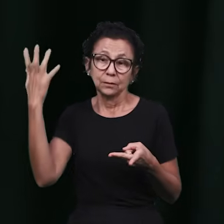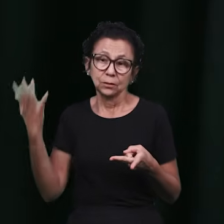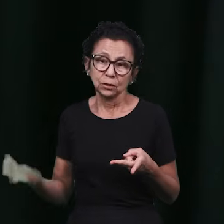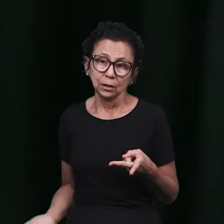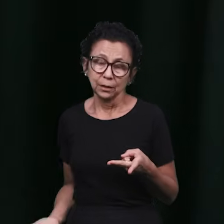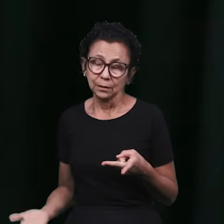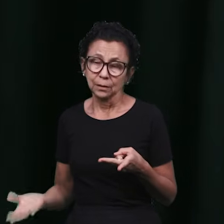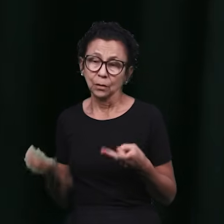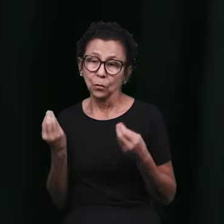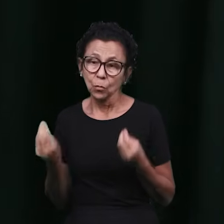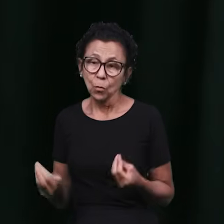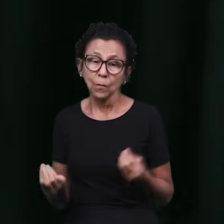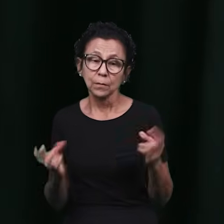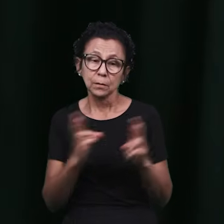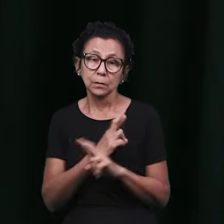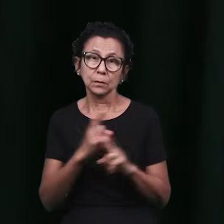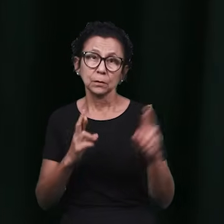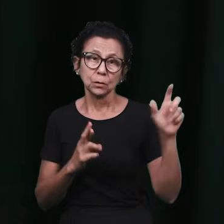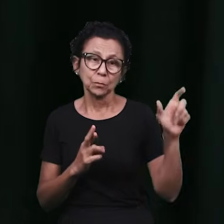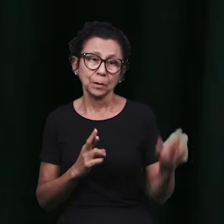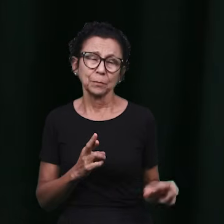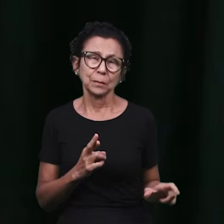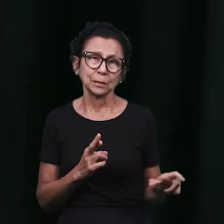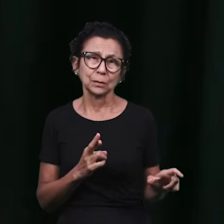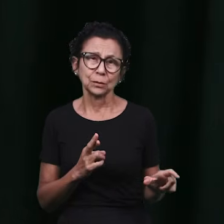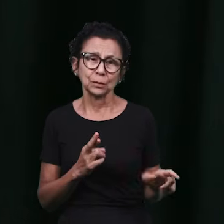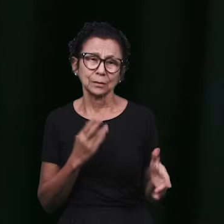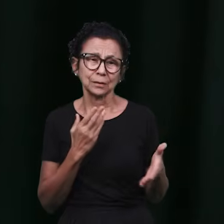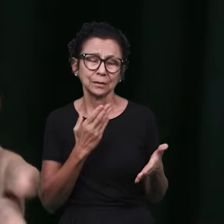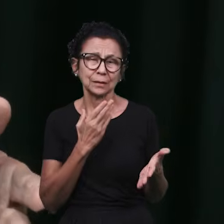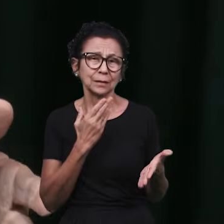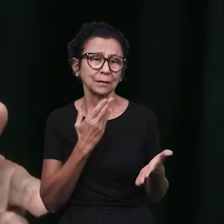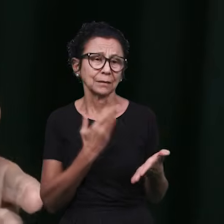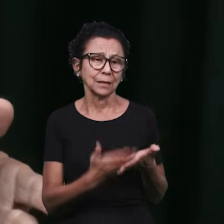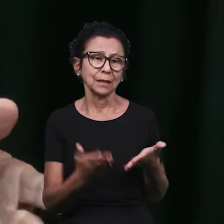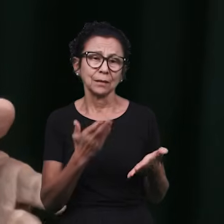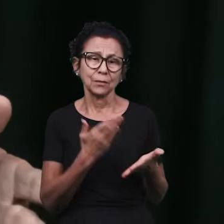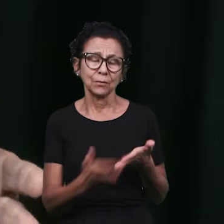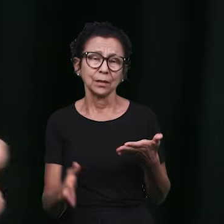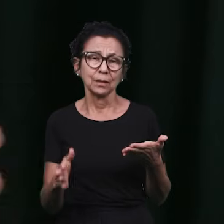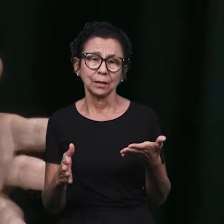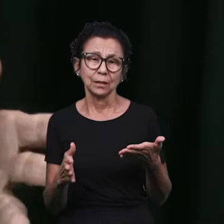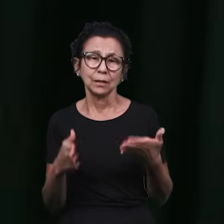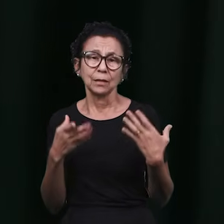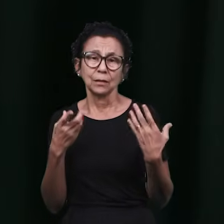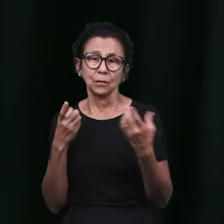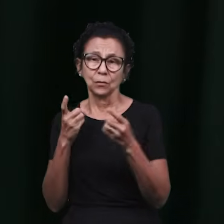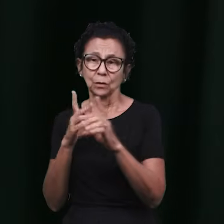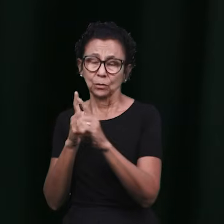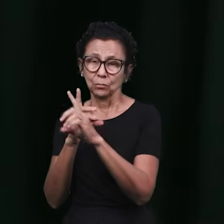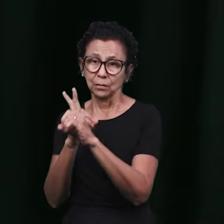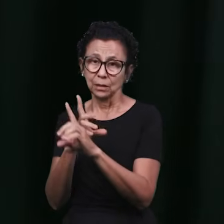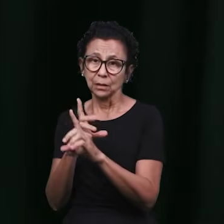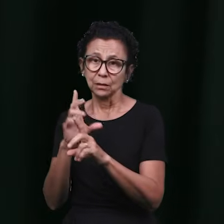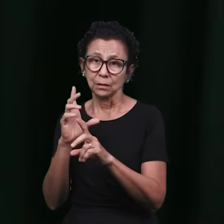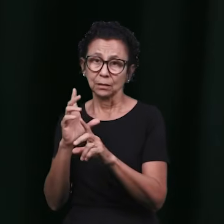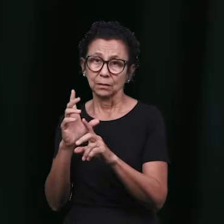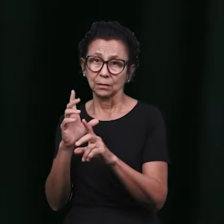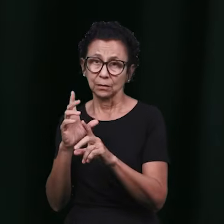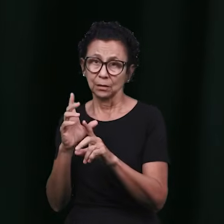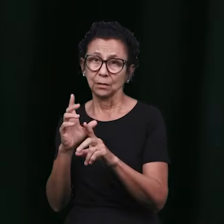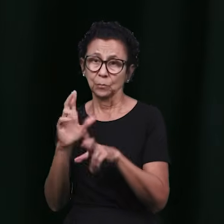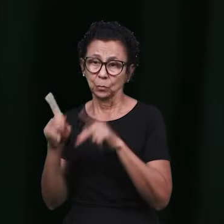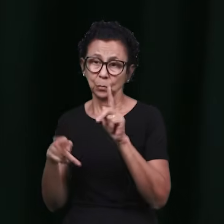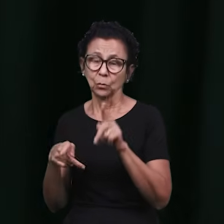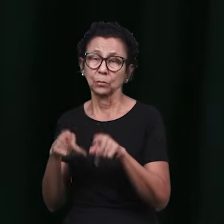que não tem absolutamente nada a ver com a doutrina, do caso aí, a doutrina do Senhor, do povo de Israel, que era a lei,